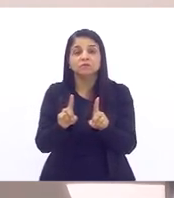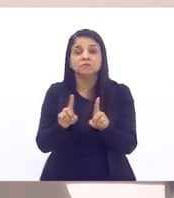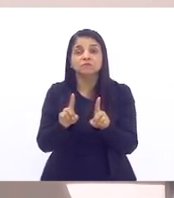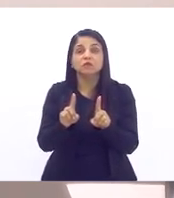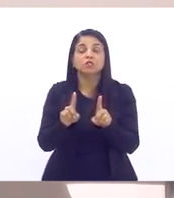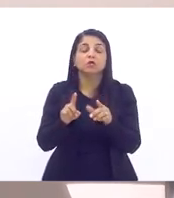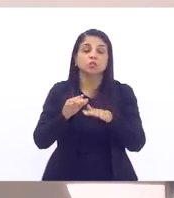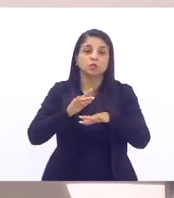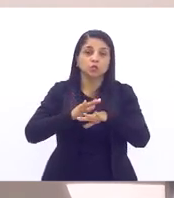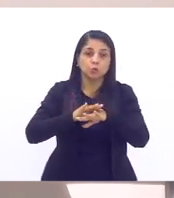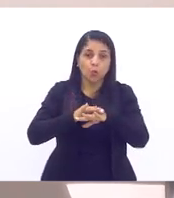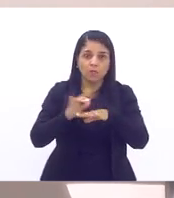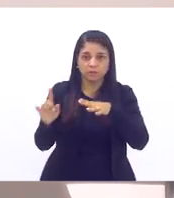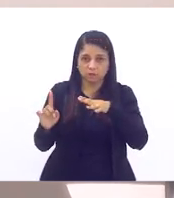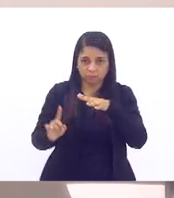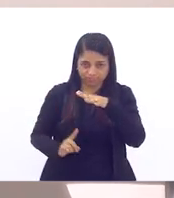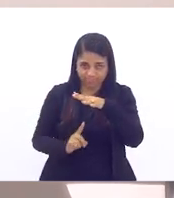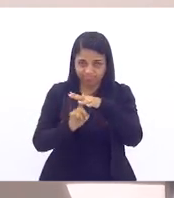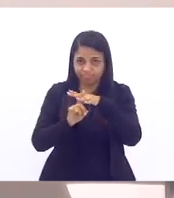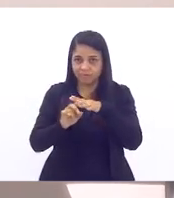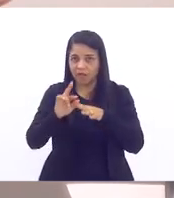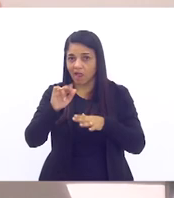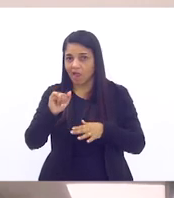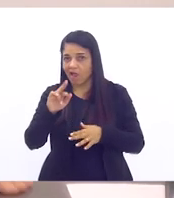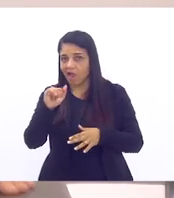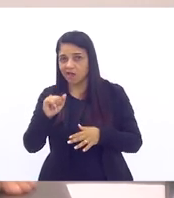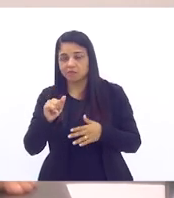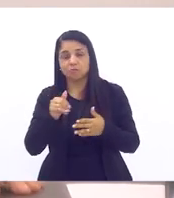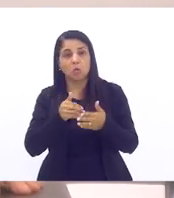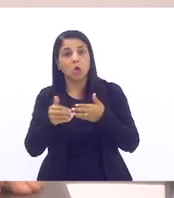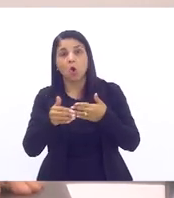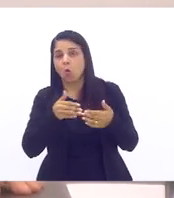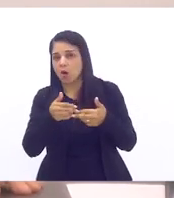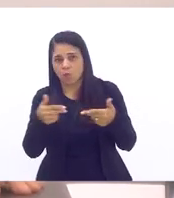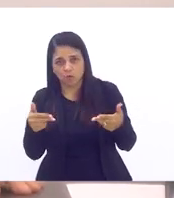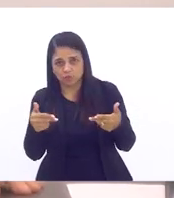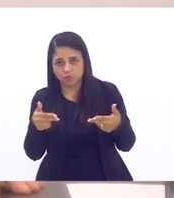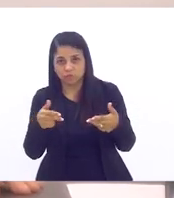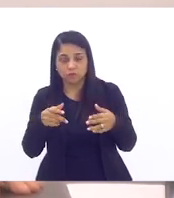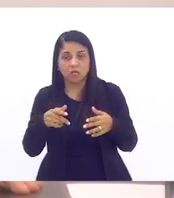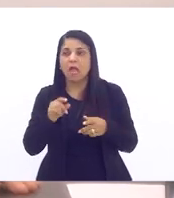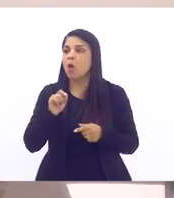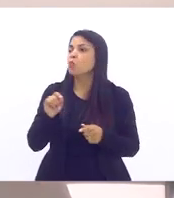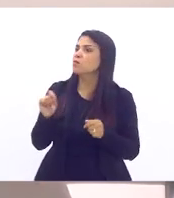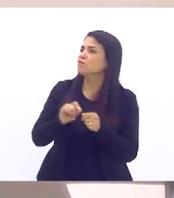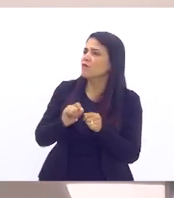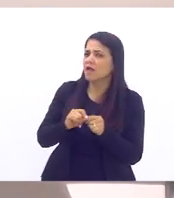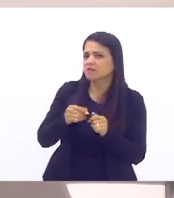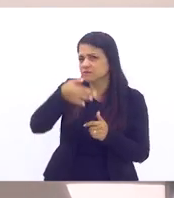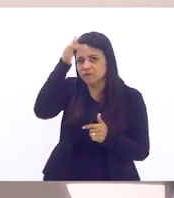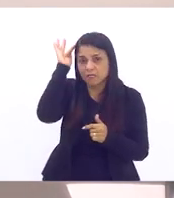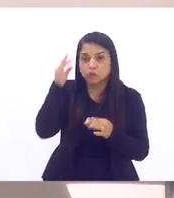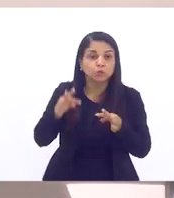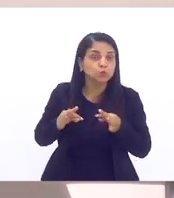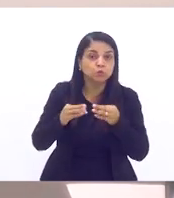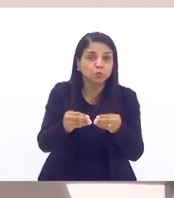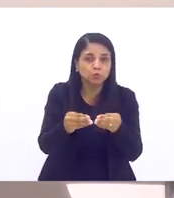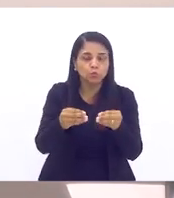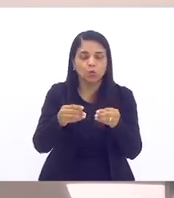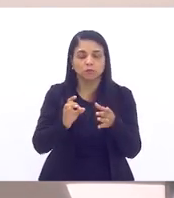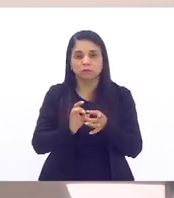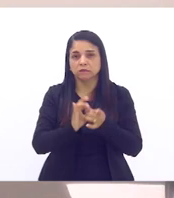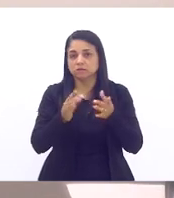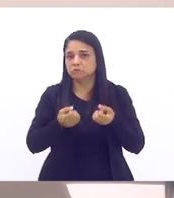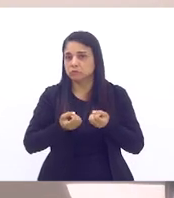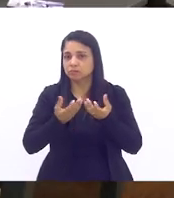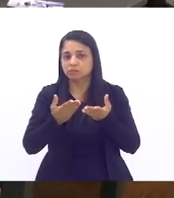doenças raras Para qualquer necessidade mas Fred mas o que que faz tudo que você precisar a gente tá aqui hoje à disposição para